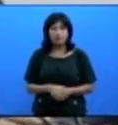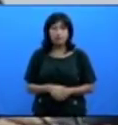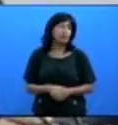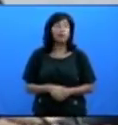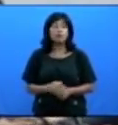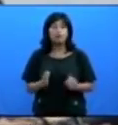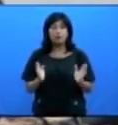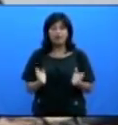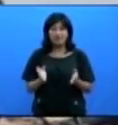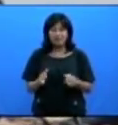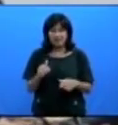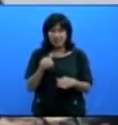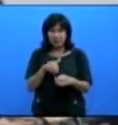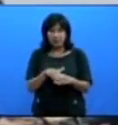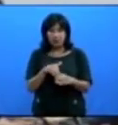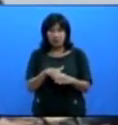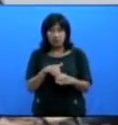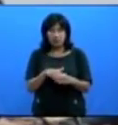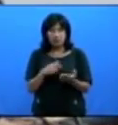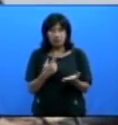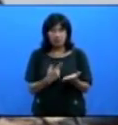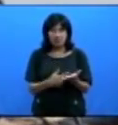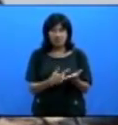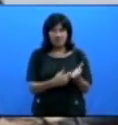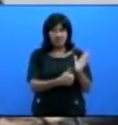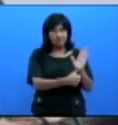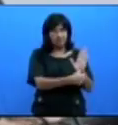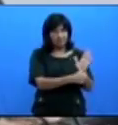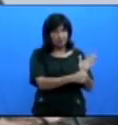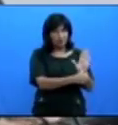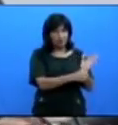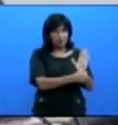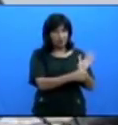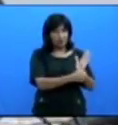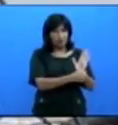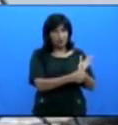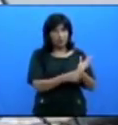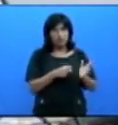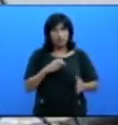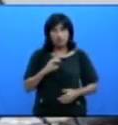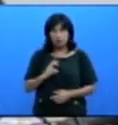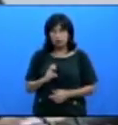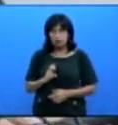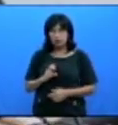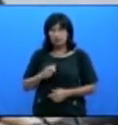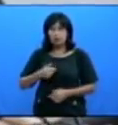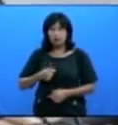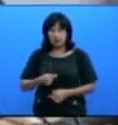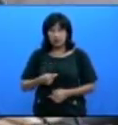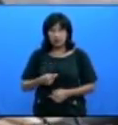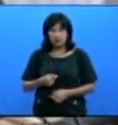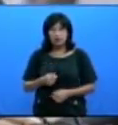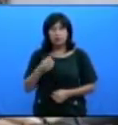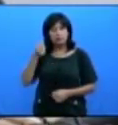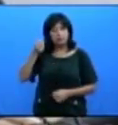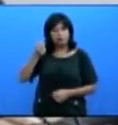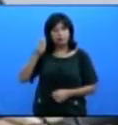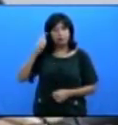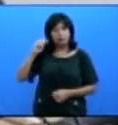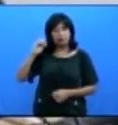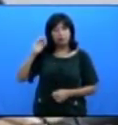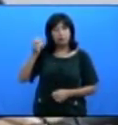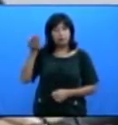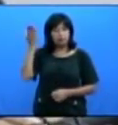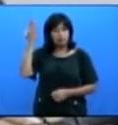Colocamos em votação, de acordo com os artigos 137, inciso 1º e 157 do Regimento Interno, a ata da sessão anterior, que